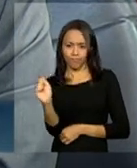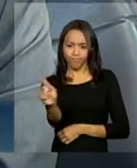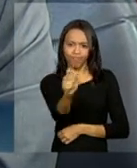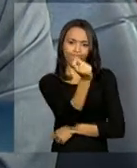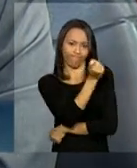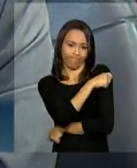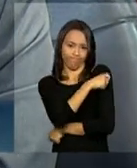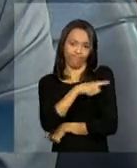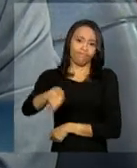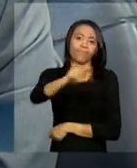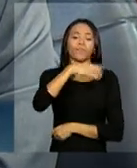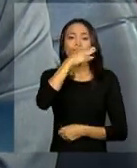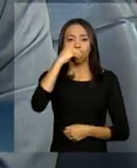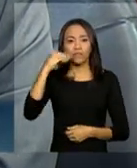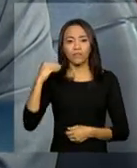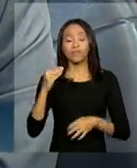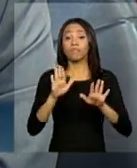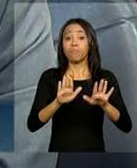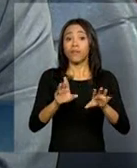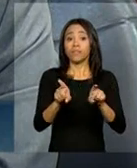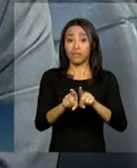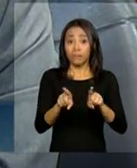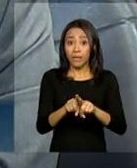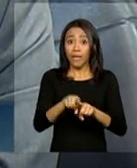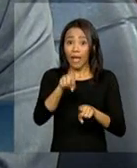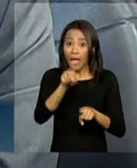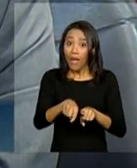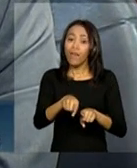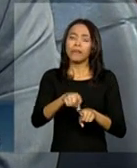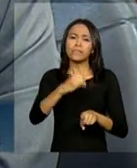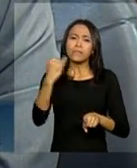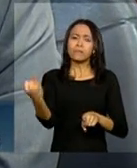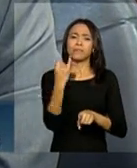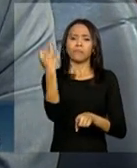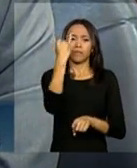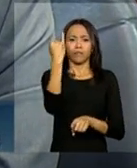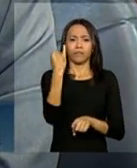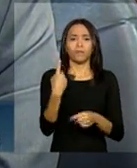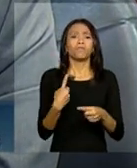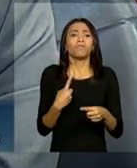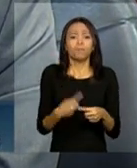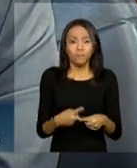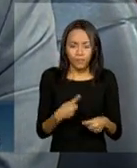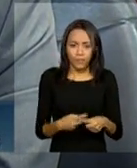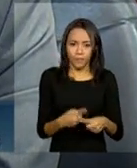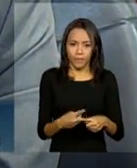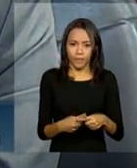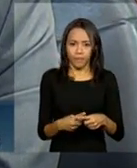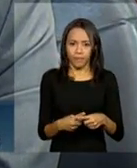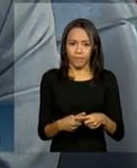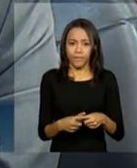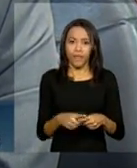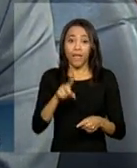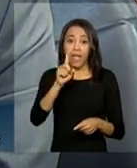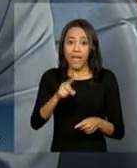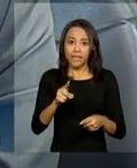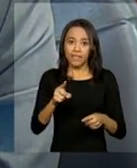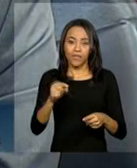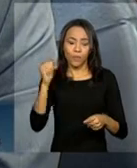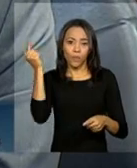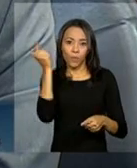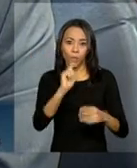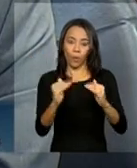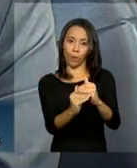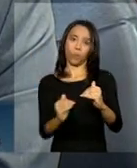adolescentes mas ela também tem o Marco ela marca o esse salto tecnológico que o